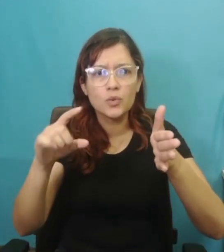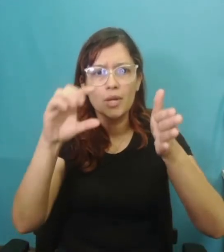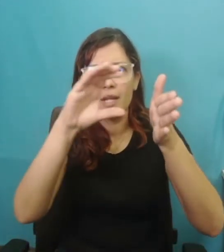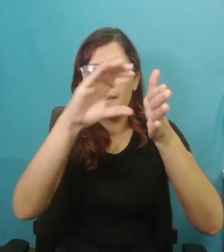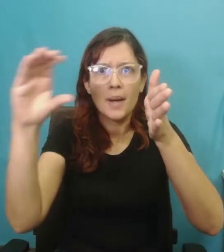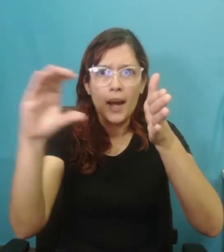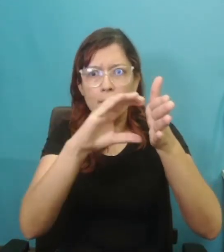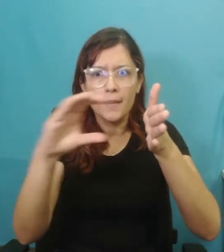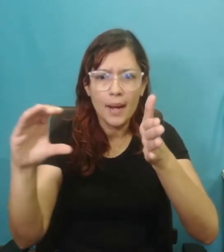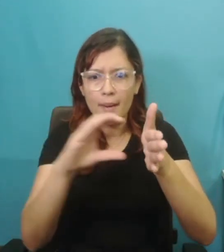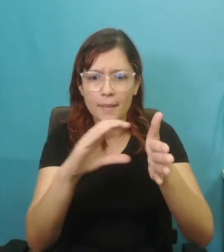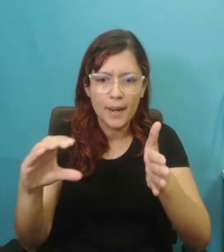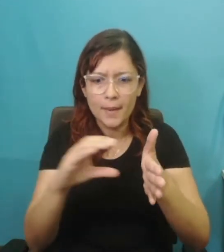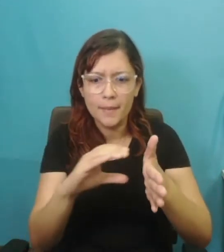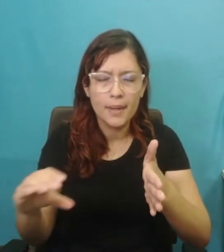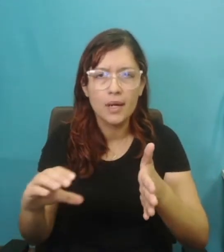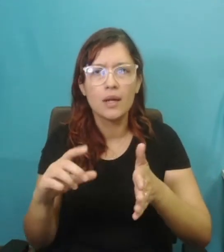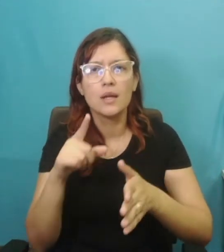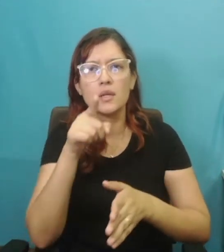Então, o período,